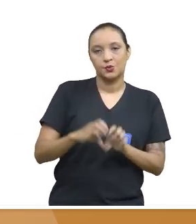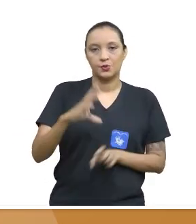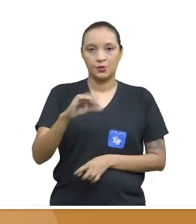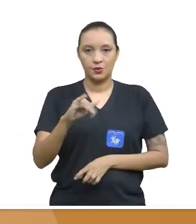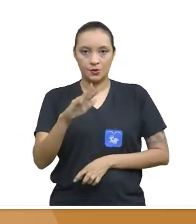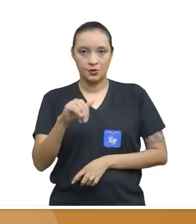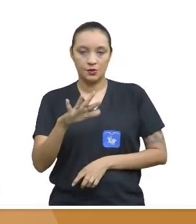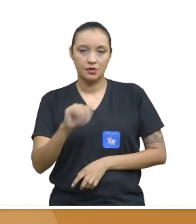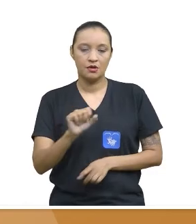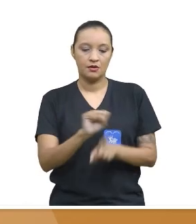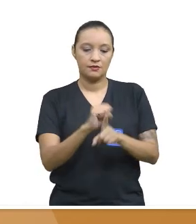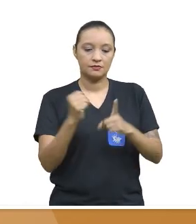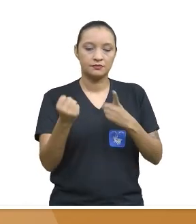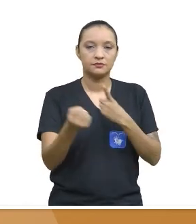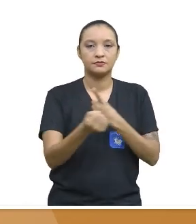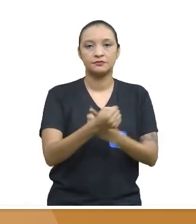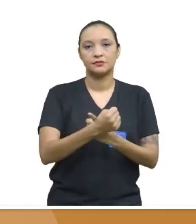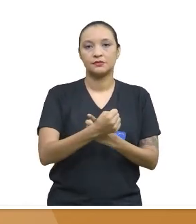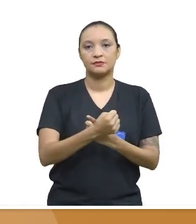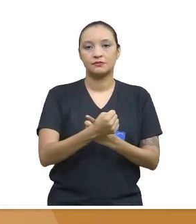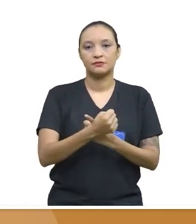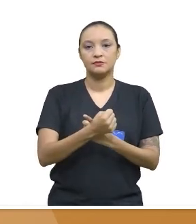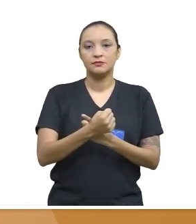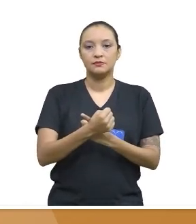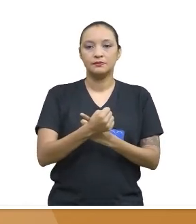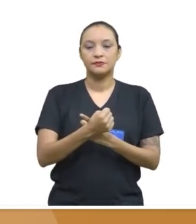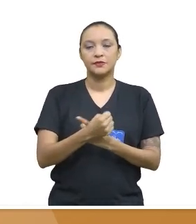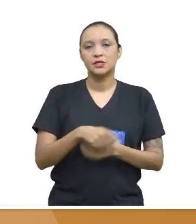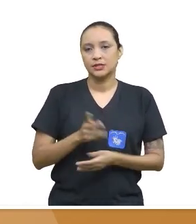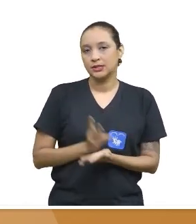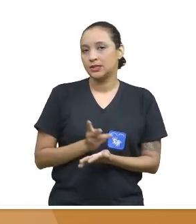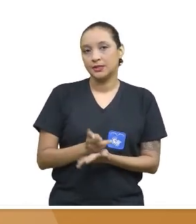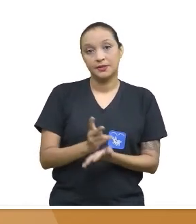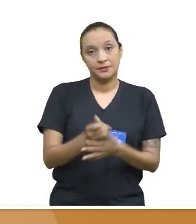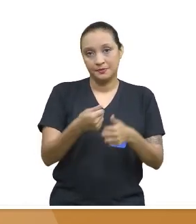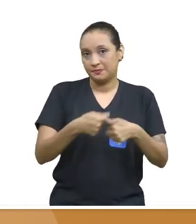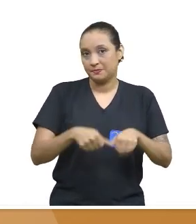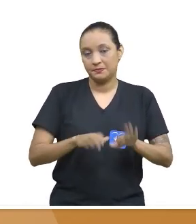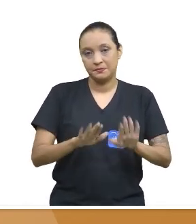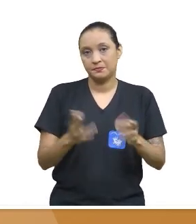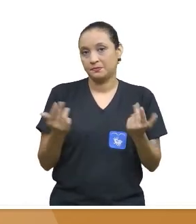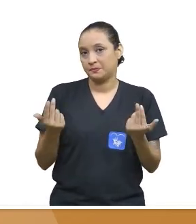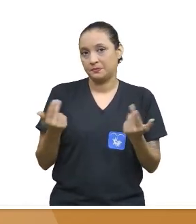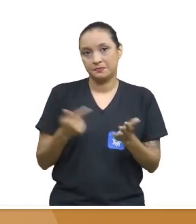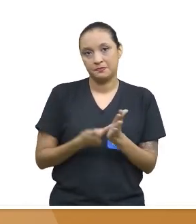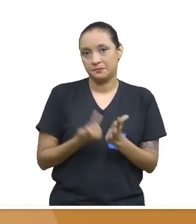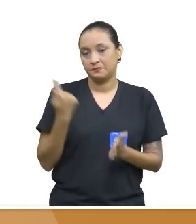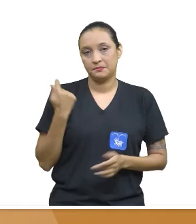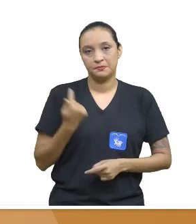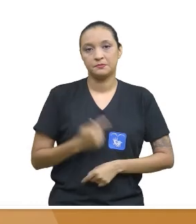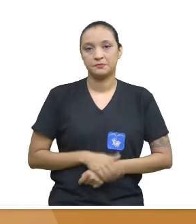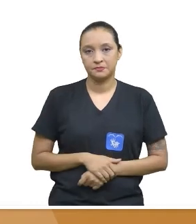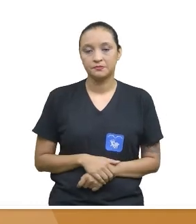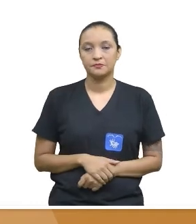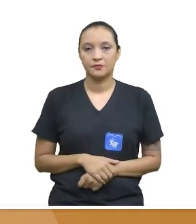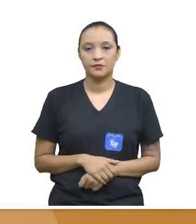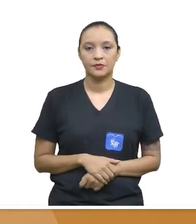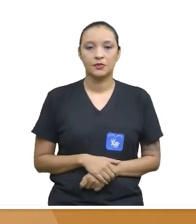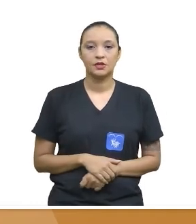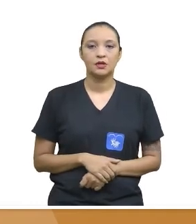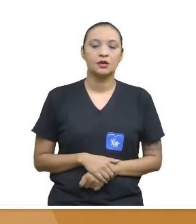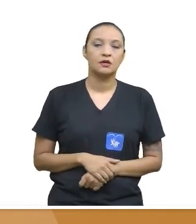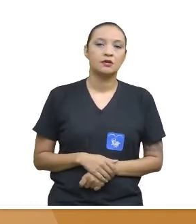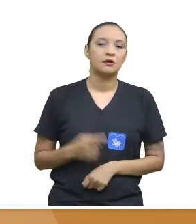da sociedade foi deixada dessa forma. Tá? Então, para que nós